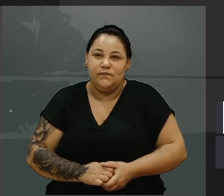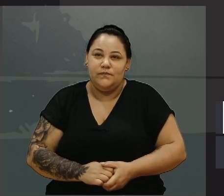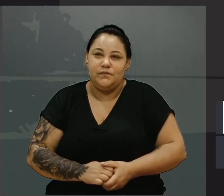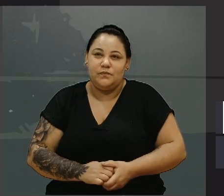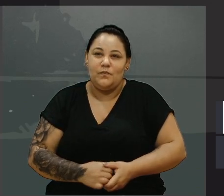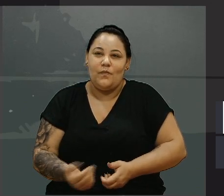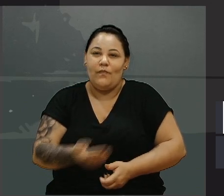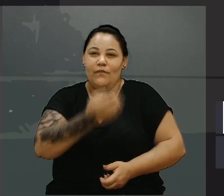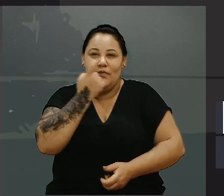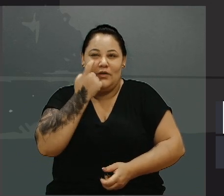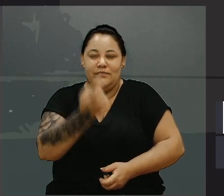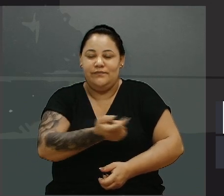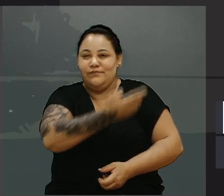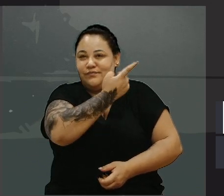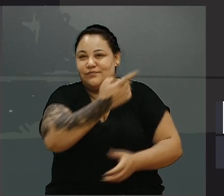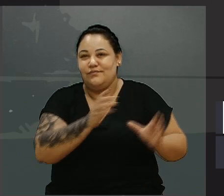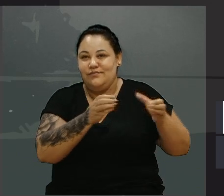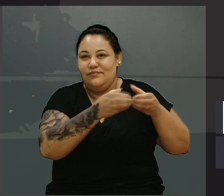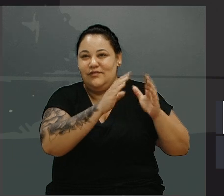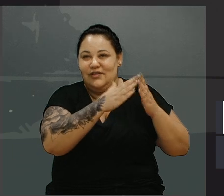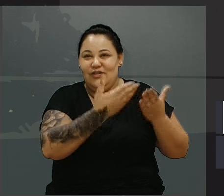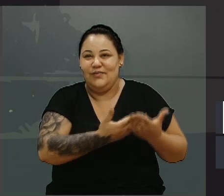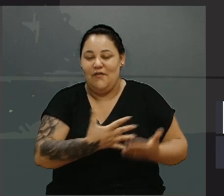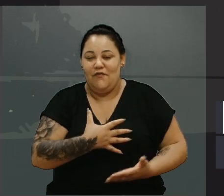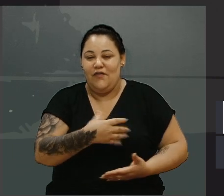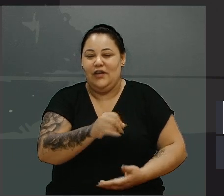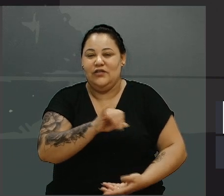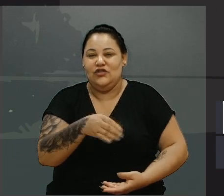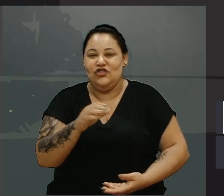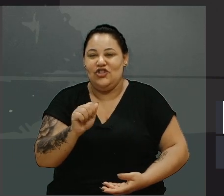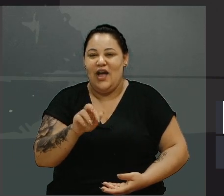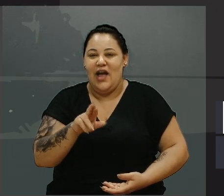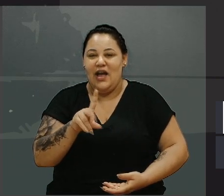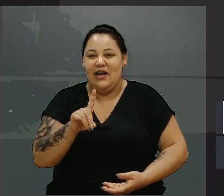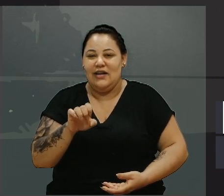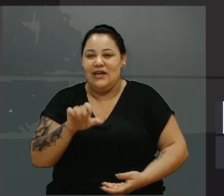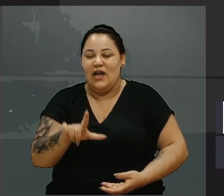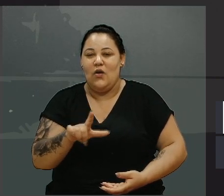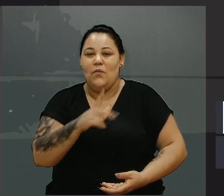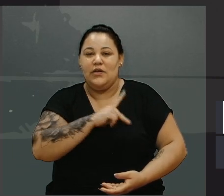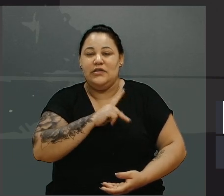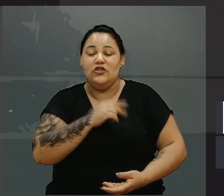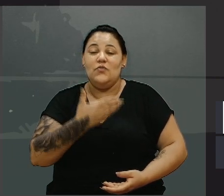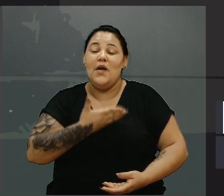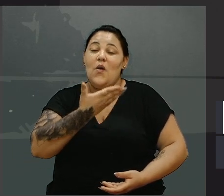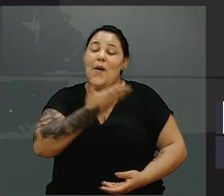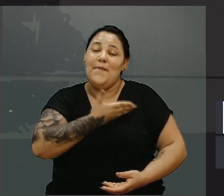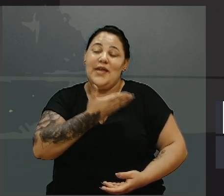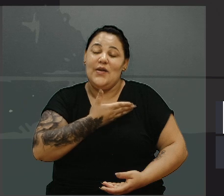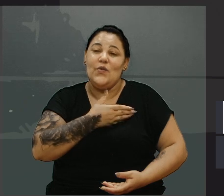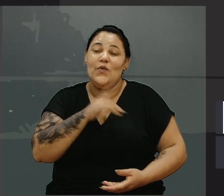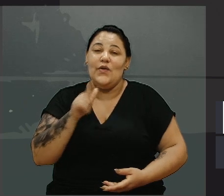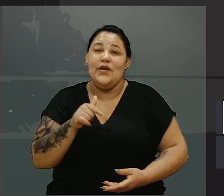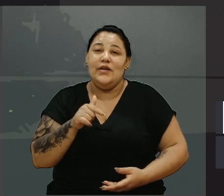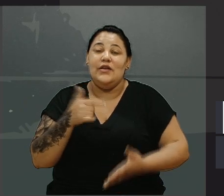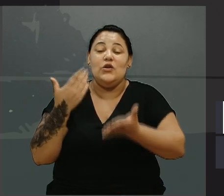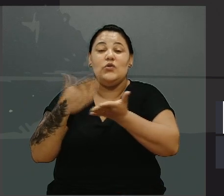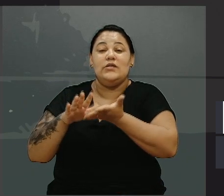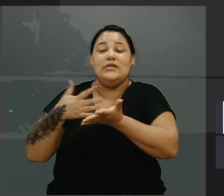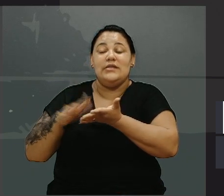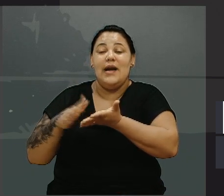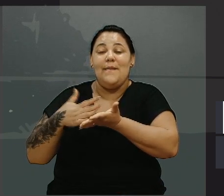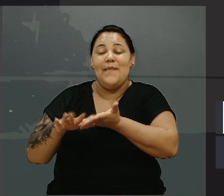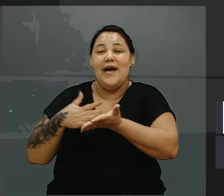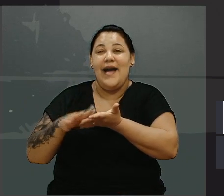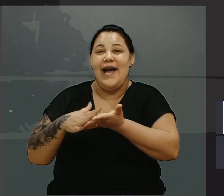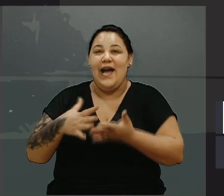a Acadêmicos Filho do Jardel, o presidente é meu amigo Simeão. E o samba enredo, a Filhos de Jardel